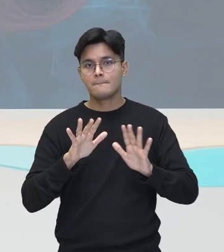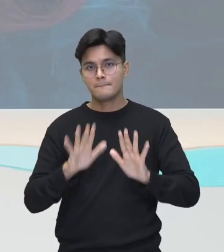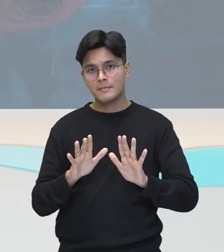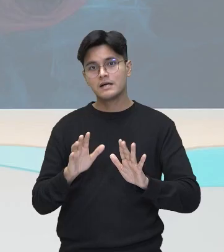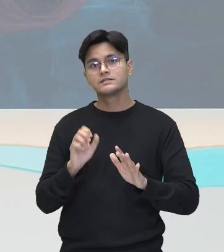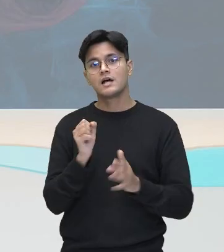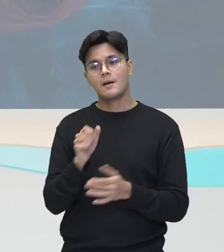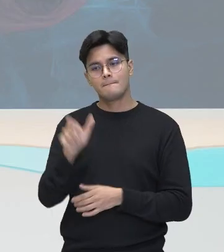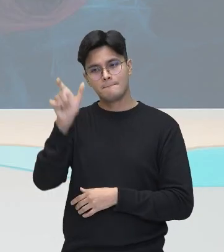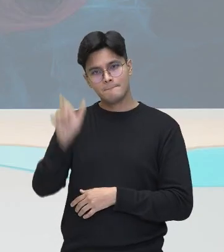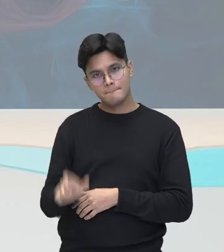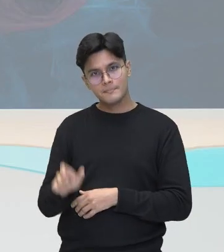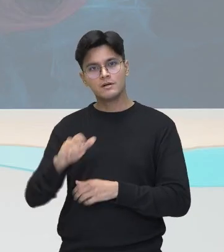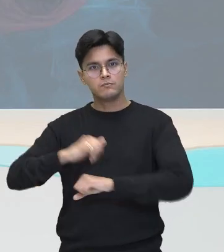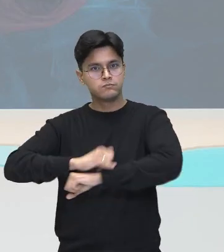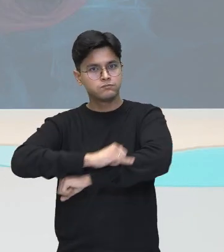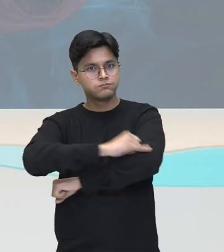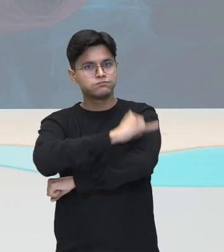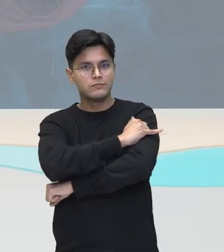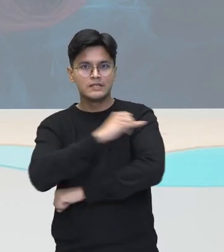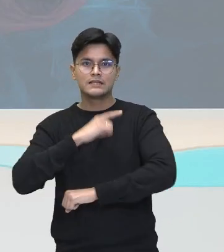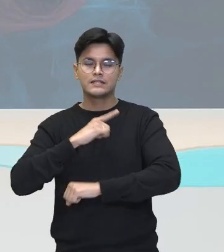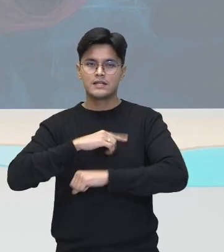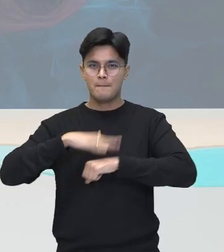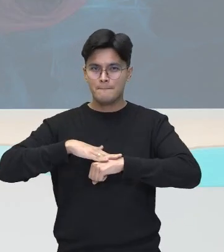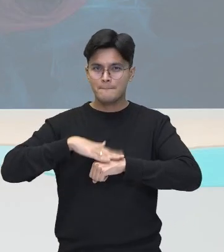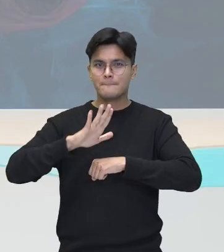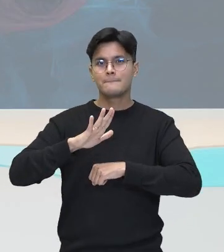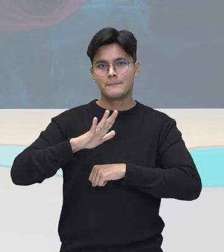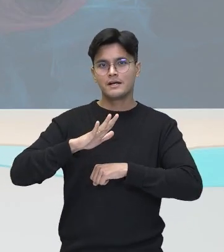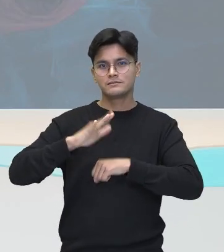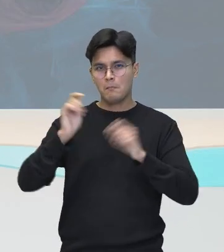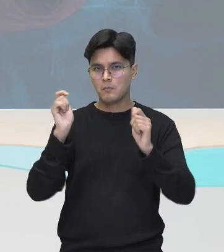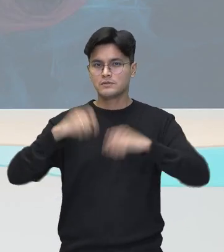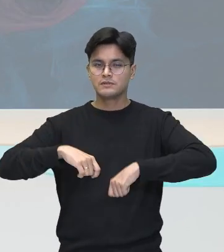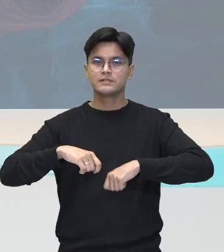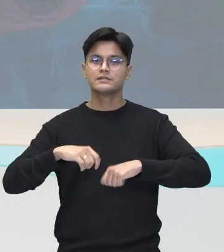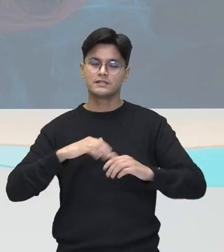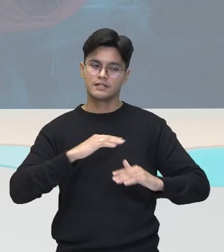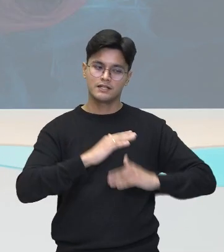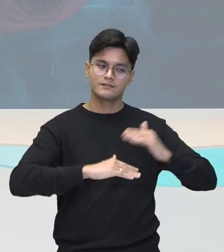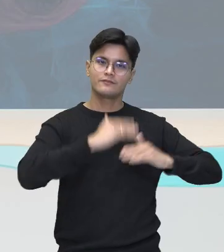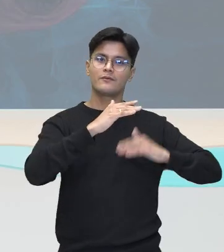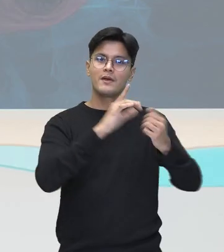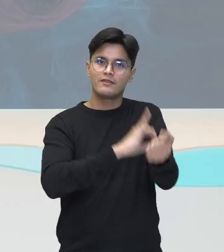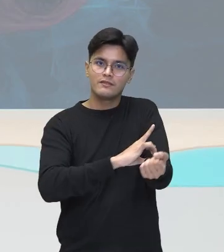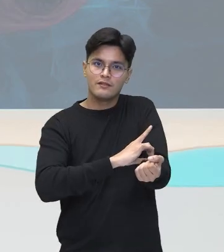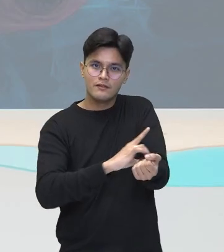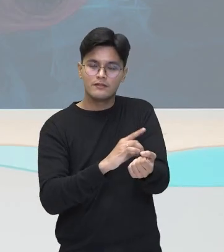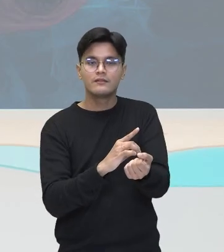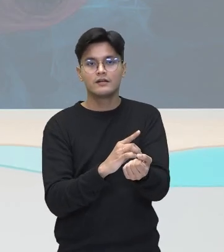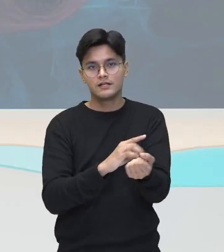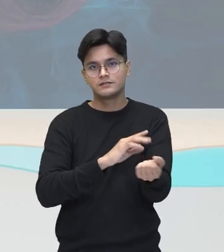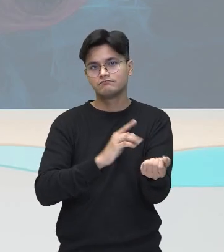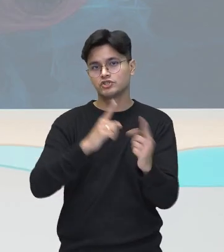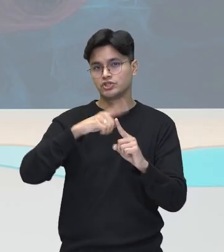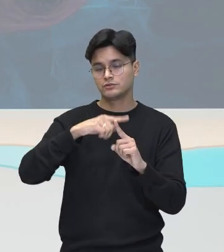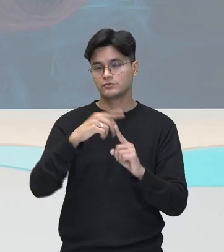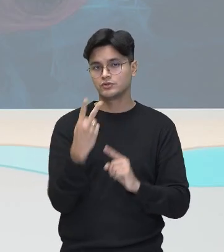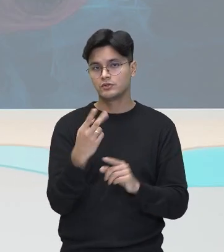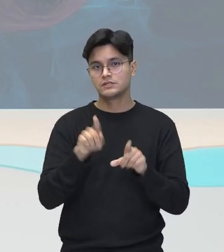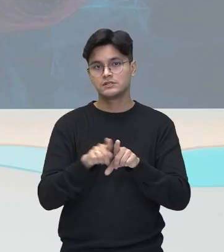ter mais facilidade de desenvolver a diabetes, a hipertensão, a diabetes tipo 2,